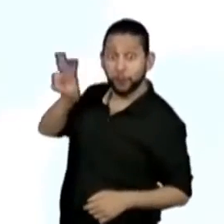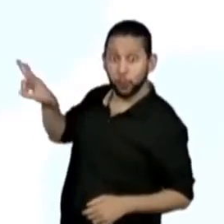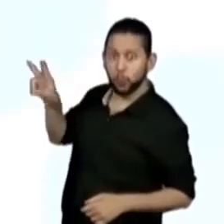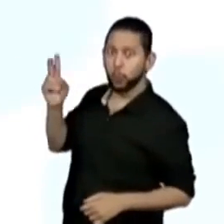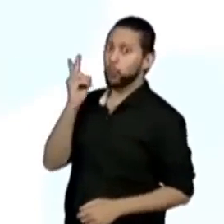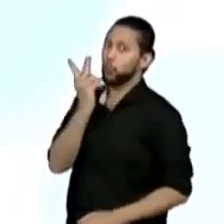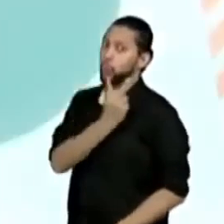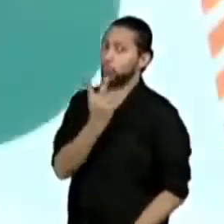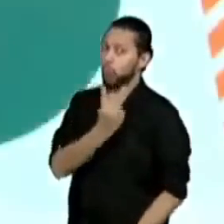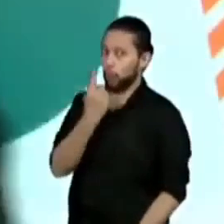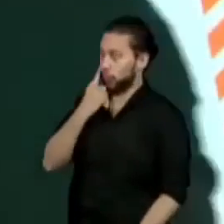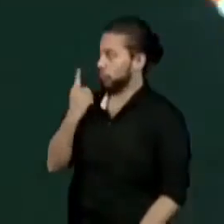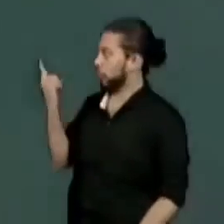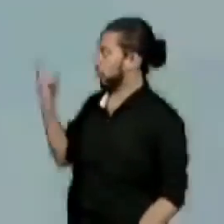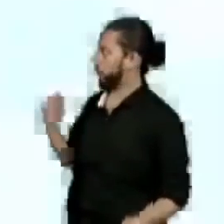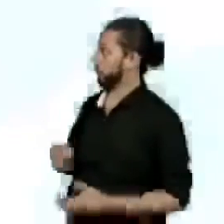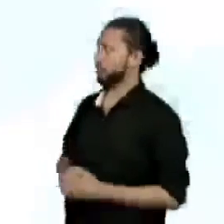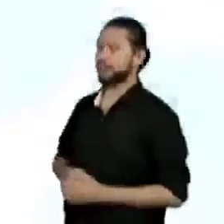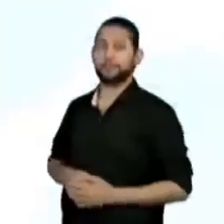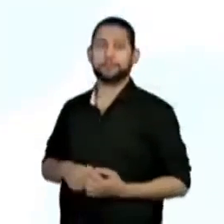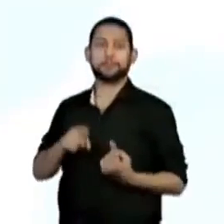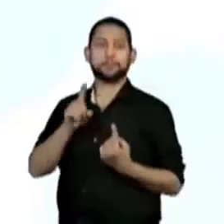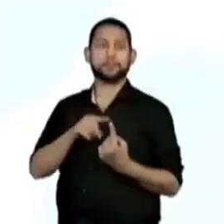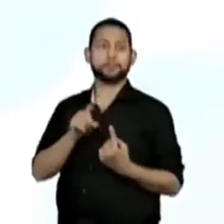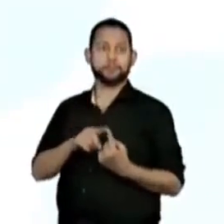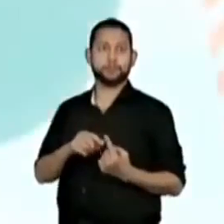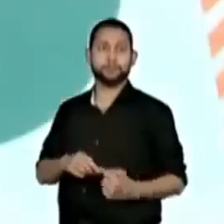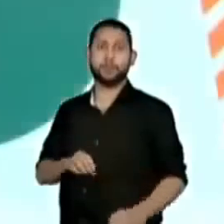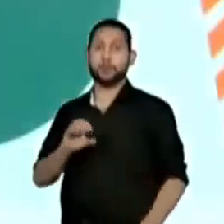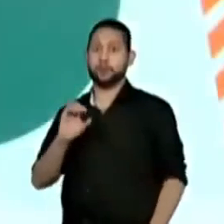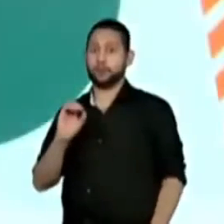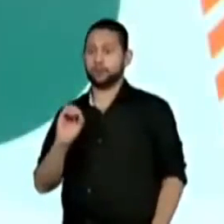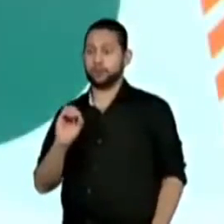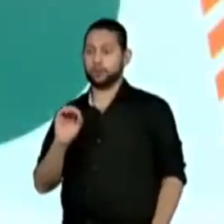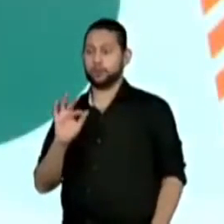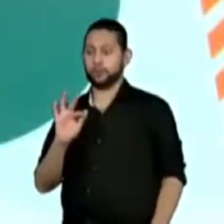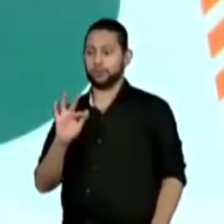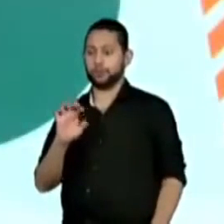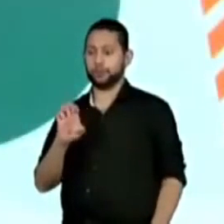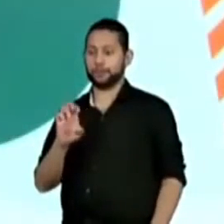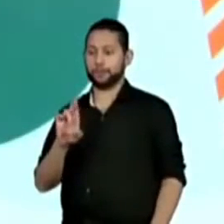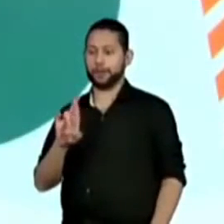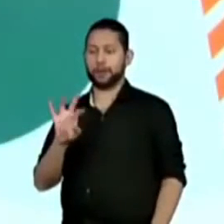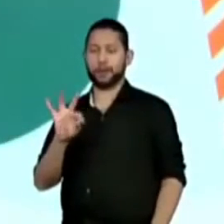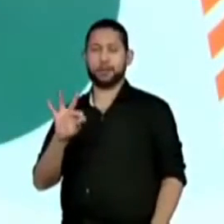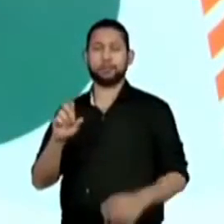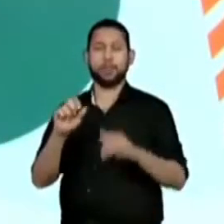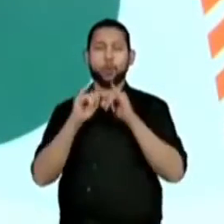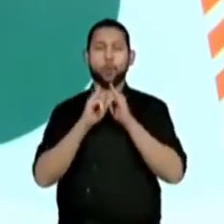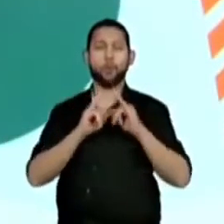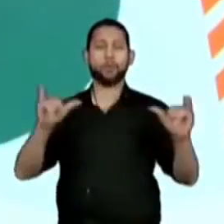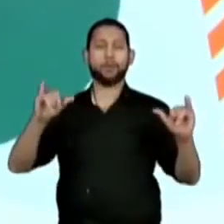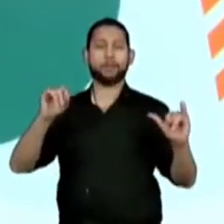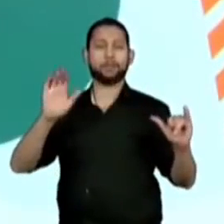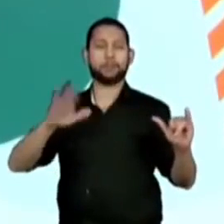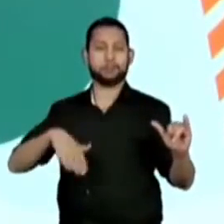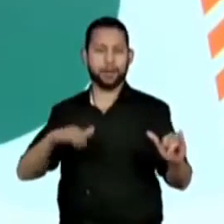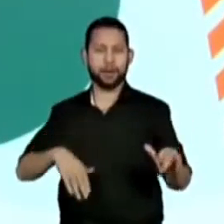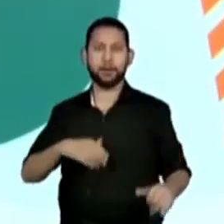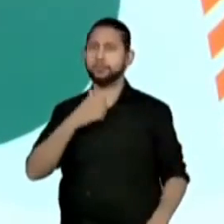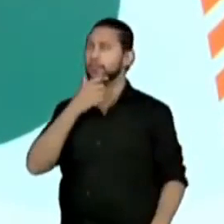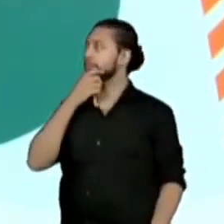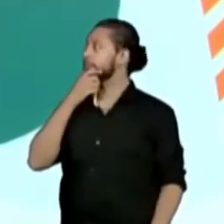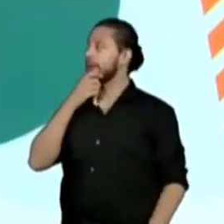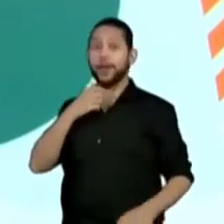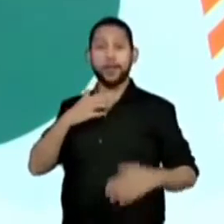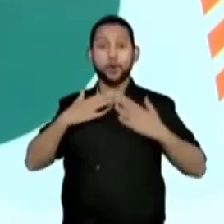Observe oferta temos a primeira promoção aqui oferta E aí temos a imagem de